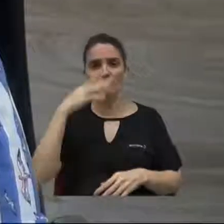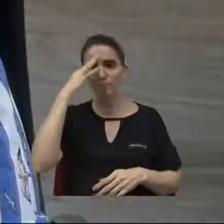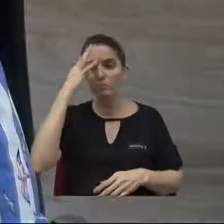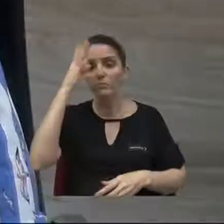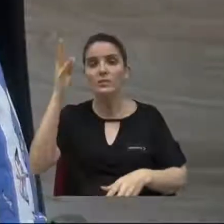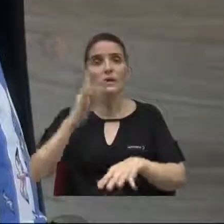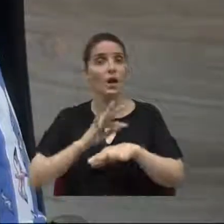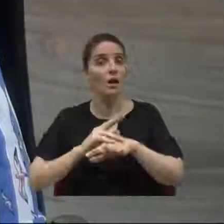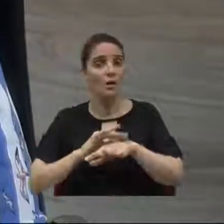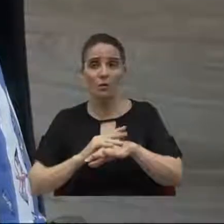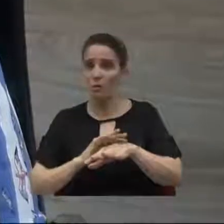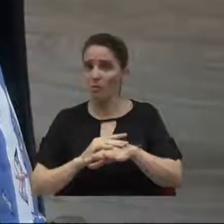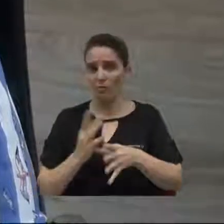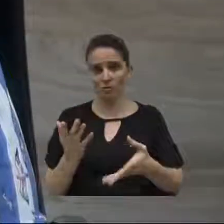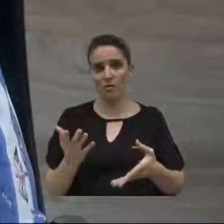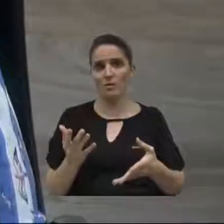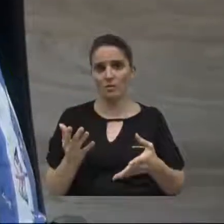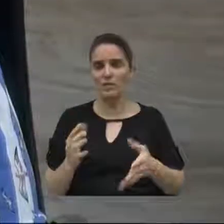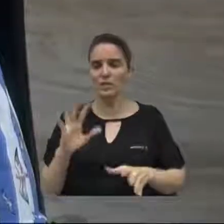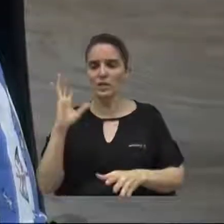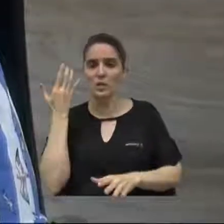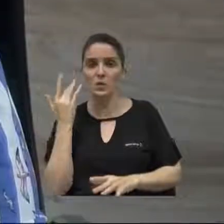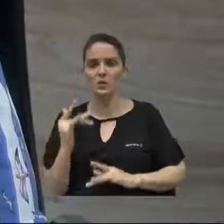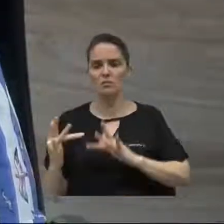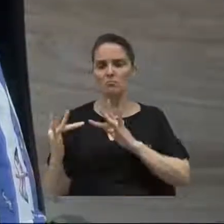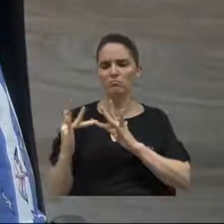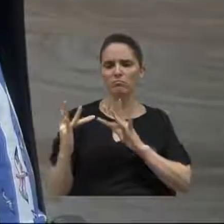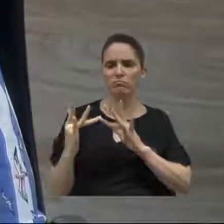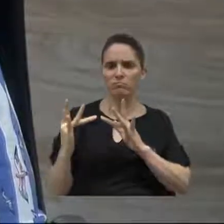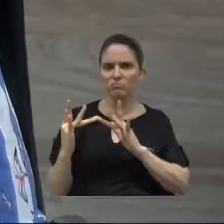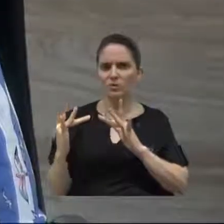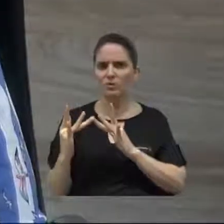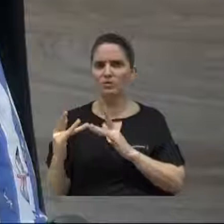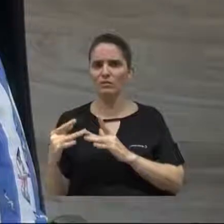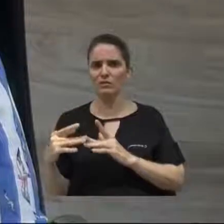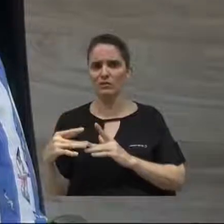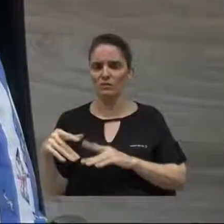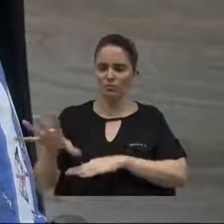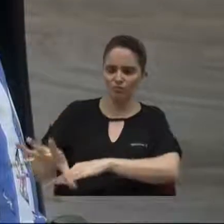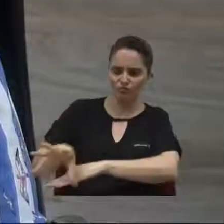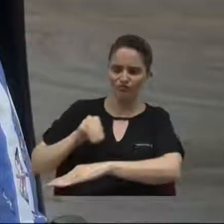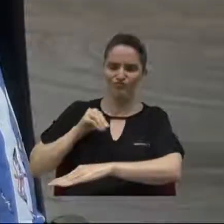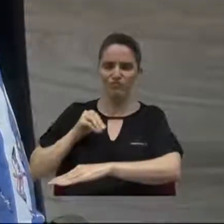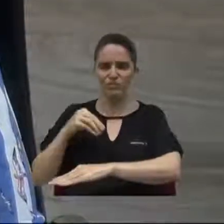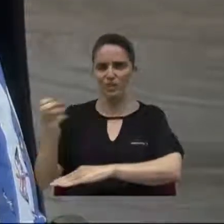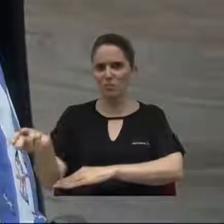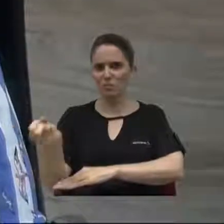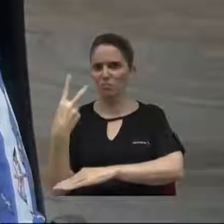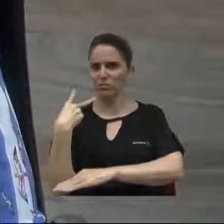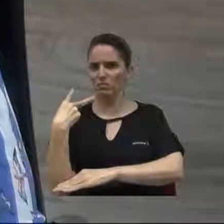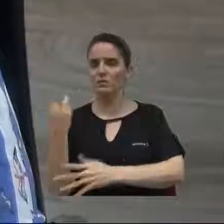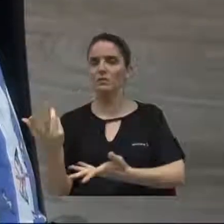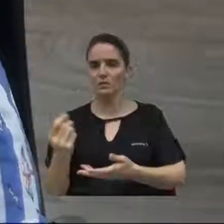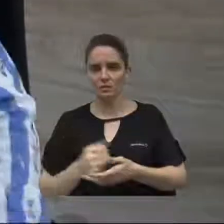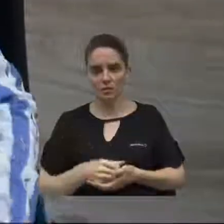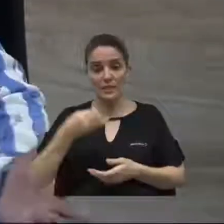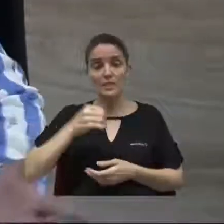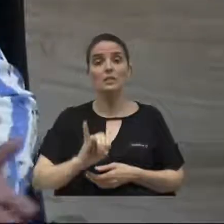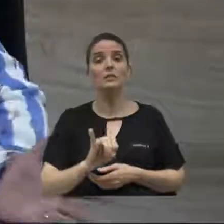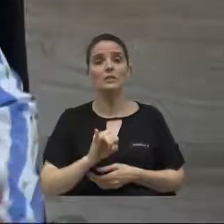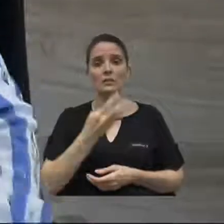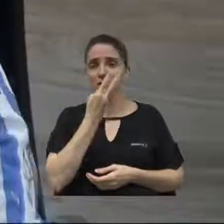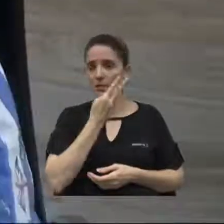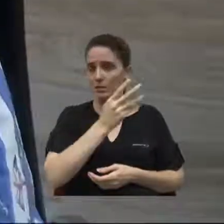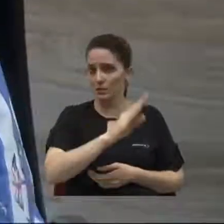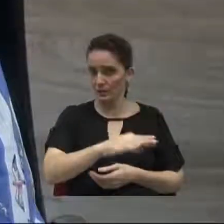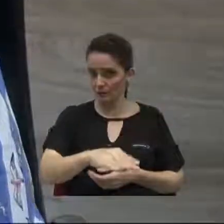né, através de contaminação, através de uma transmissão, E se a gente não tivesse as nossas crianças, né,